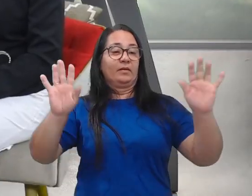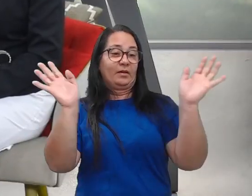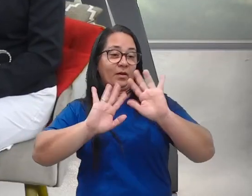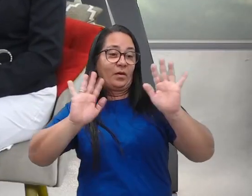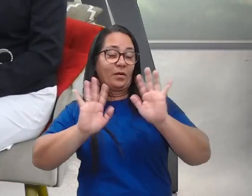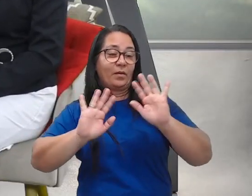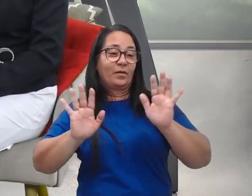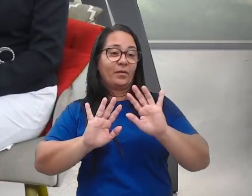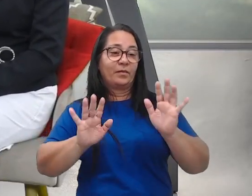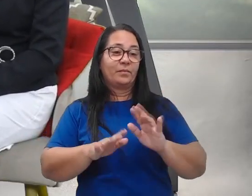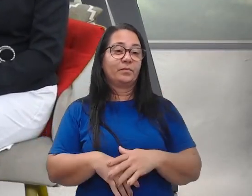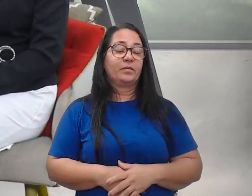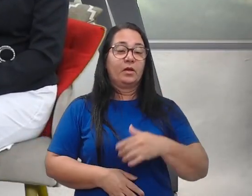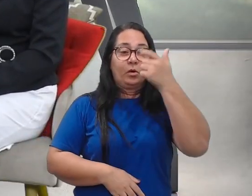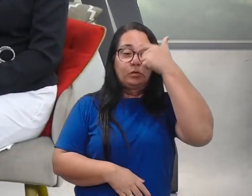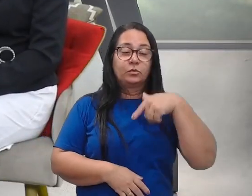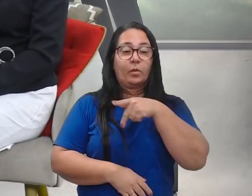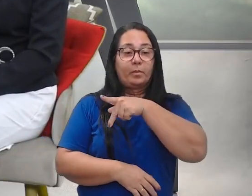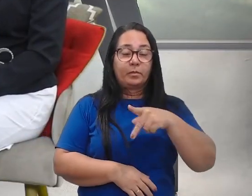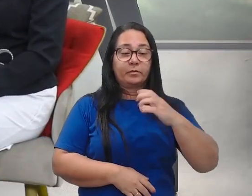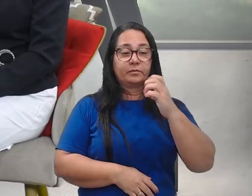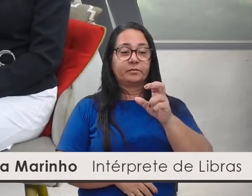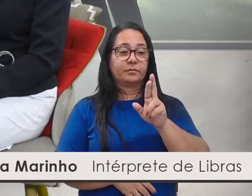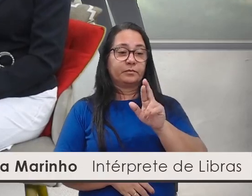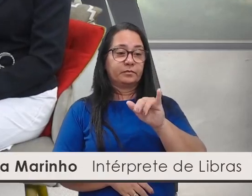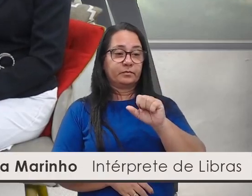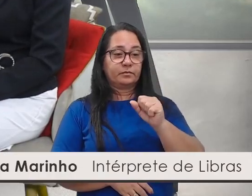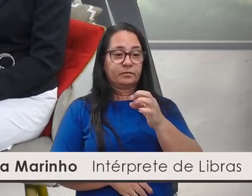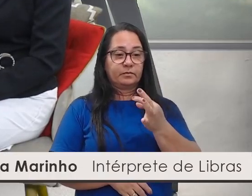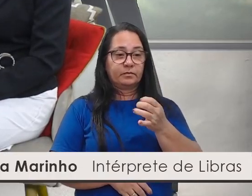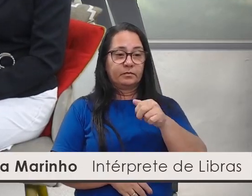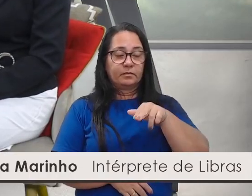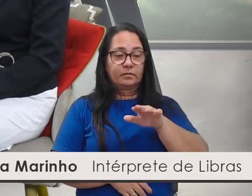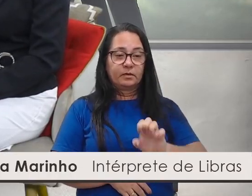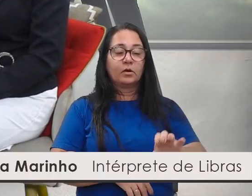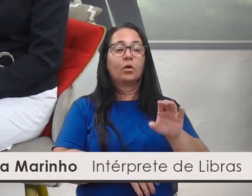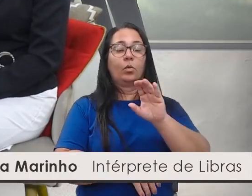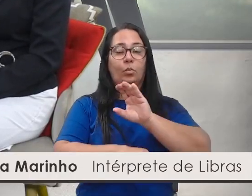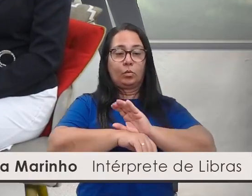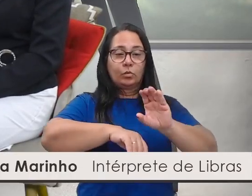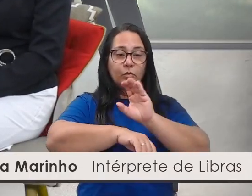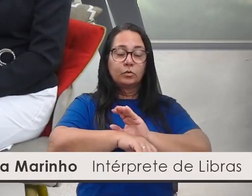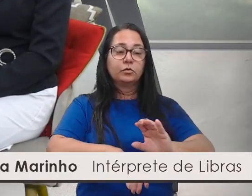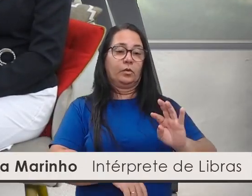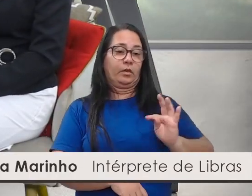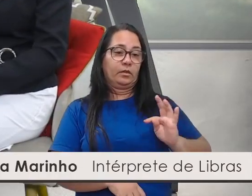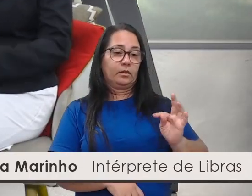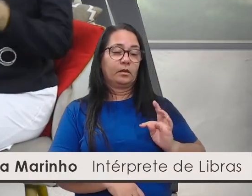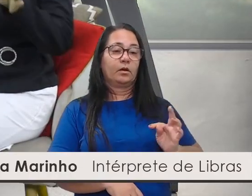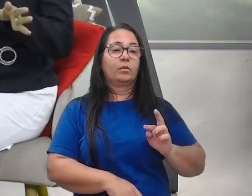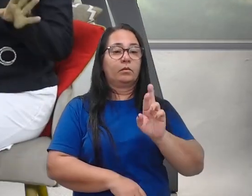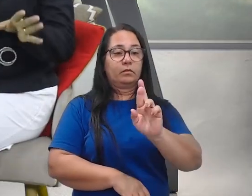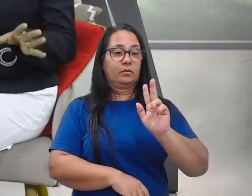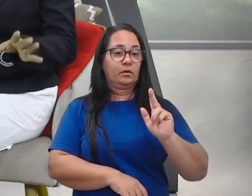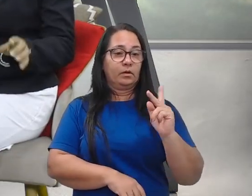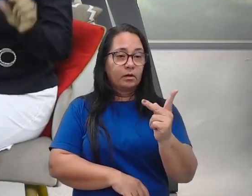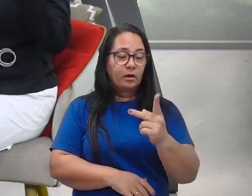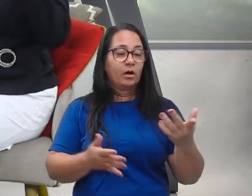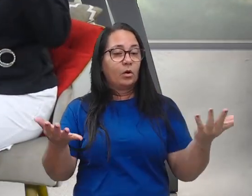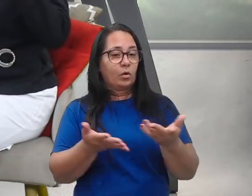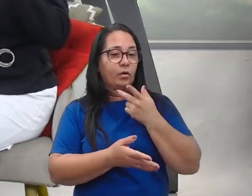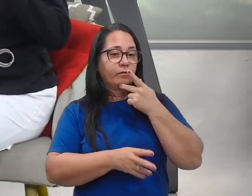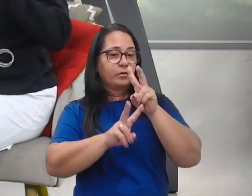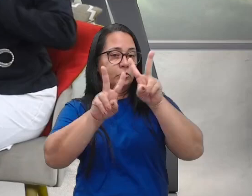estudante, eu sou a professora Cristiane Oliveira, do curso técnico em Recursos Humanos, e estou aqui para falar sobre